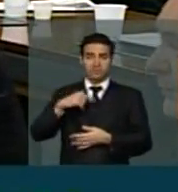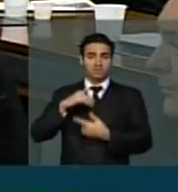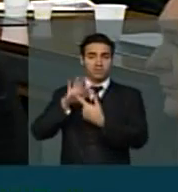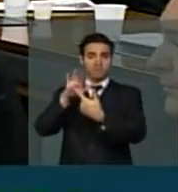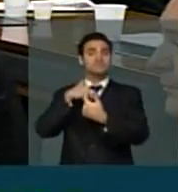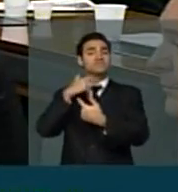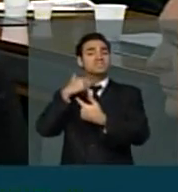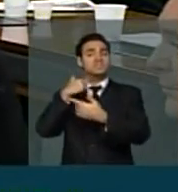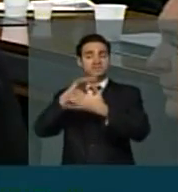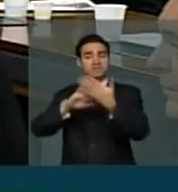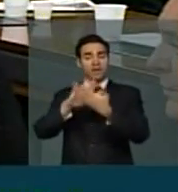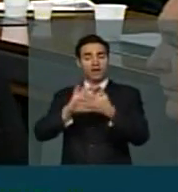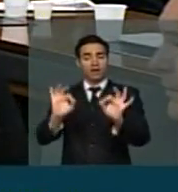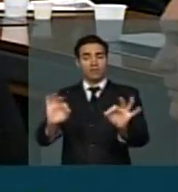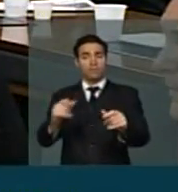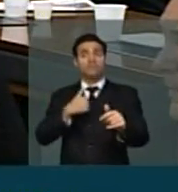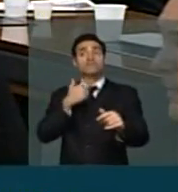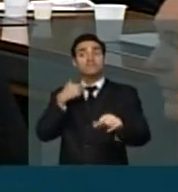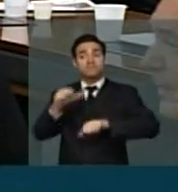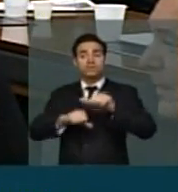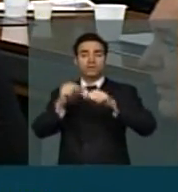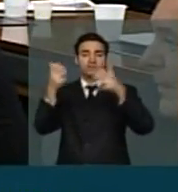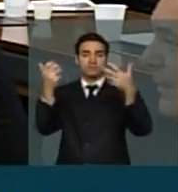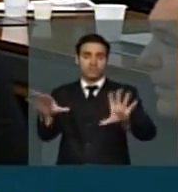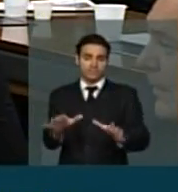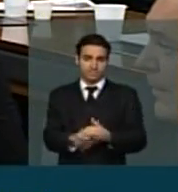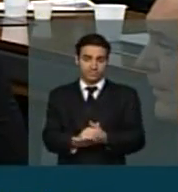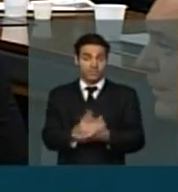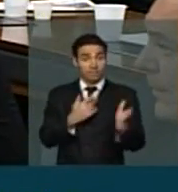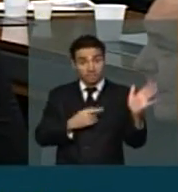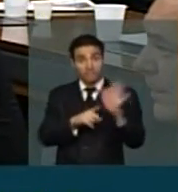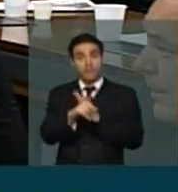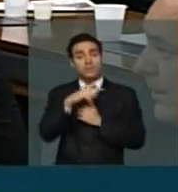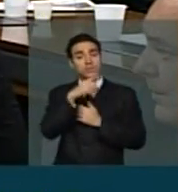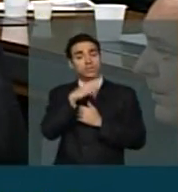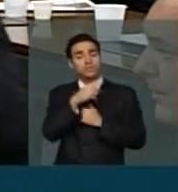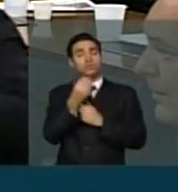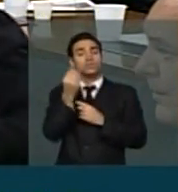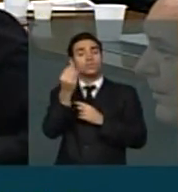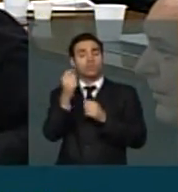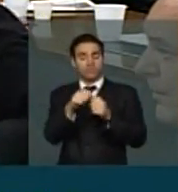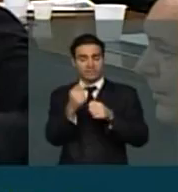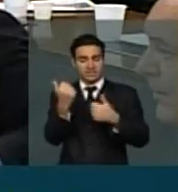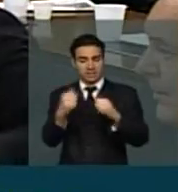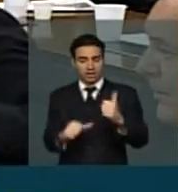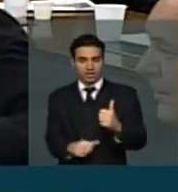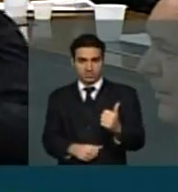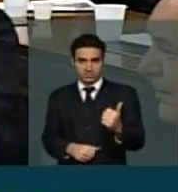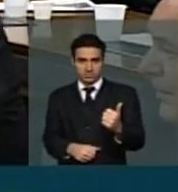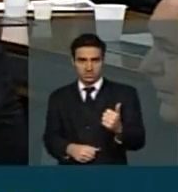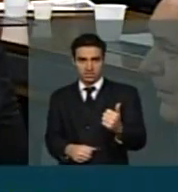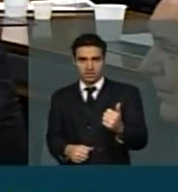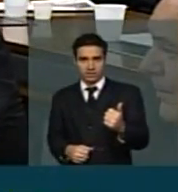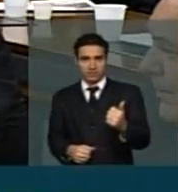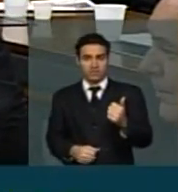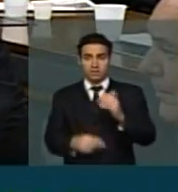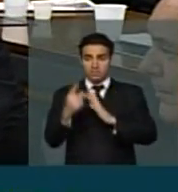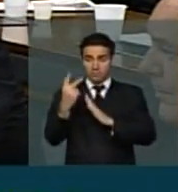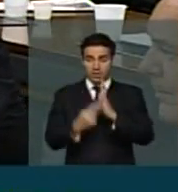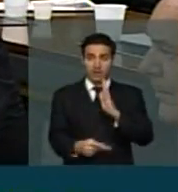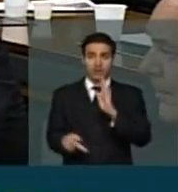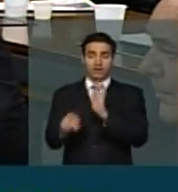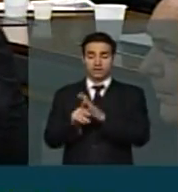efetivamente de mudar isso. Então a minha pergunta é como é que foram feitos essa análise? Como é que foi feito o plano, tanto pelas